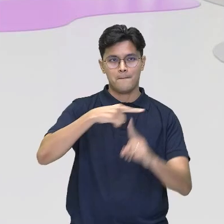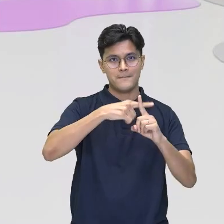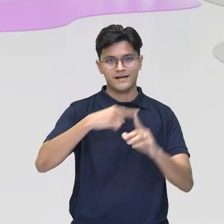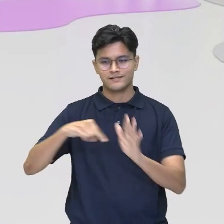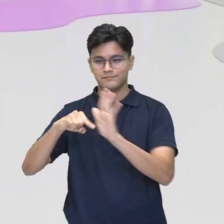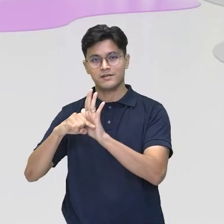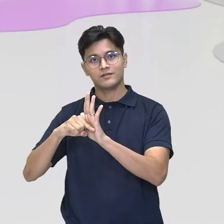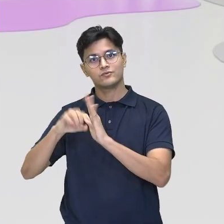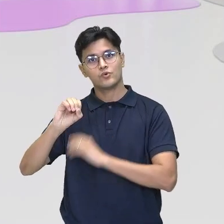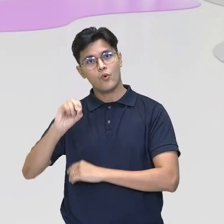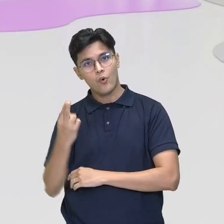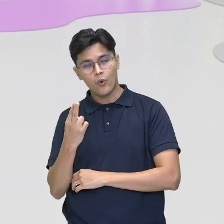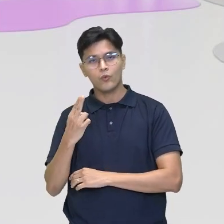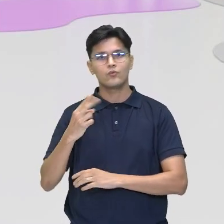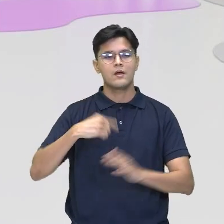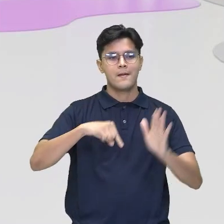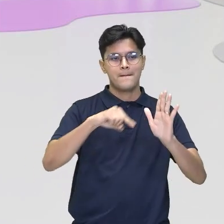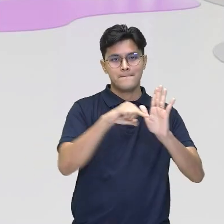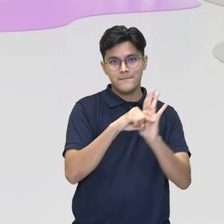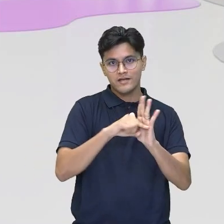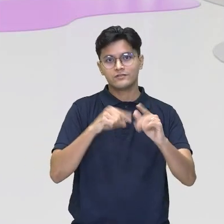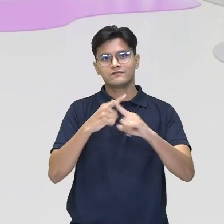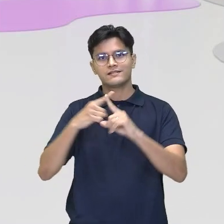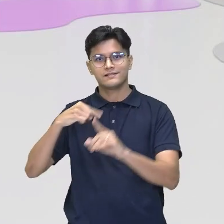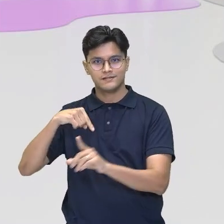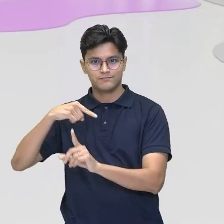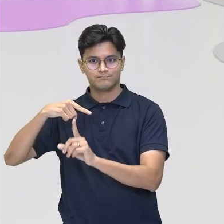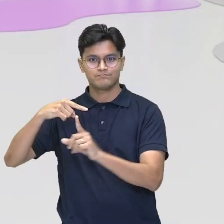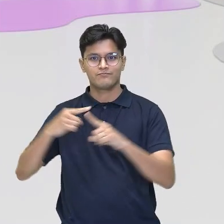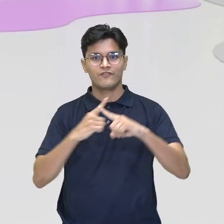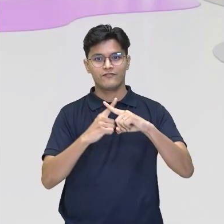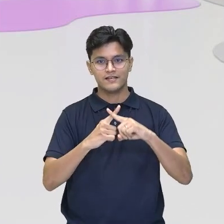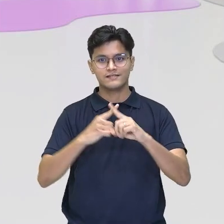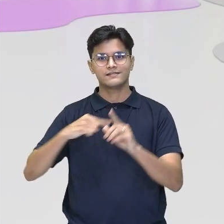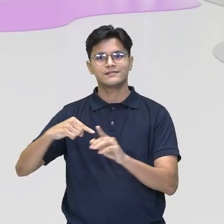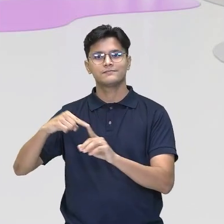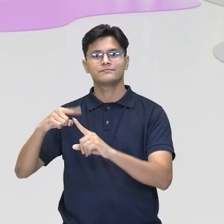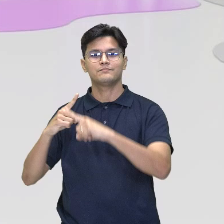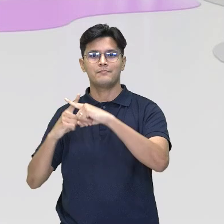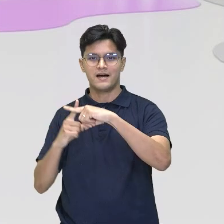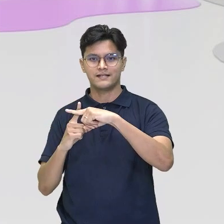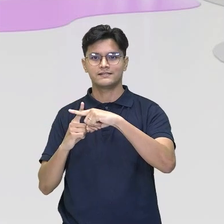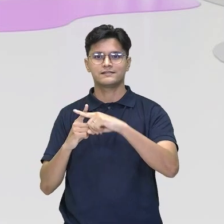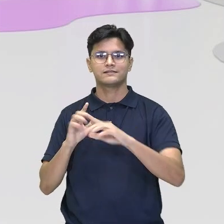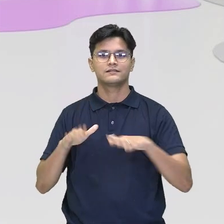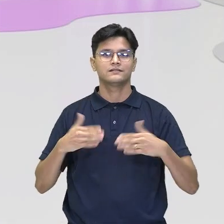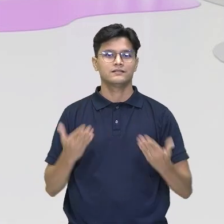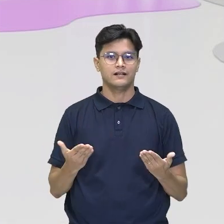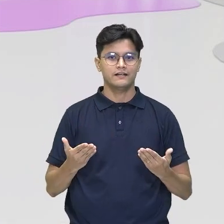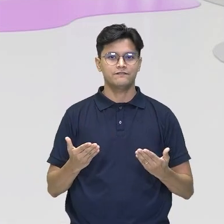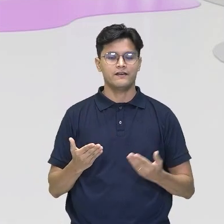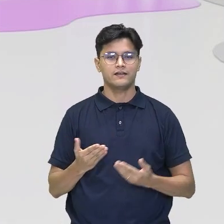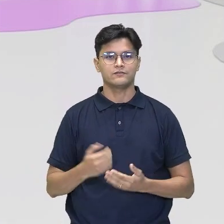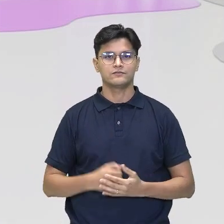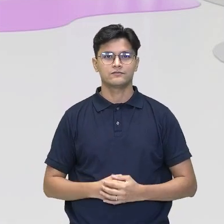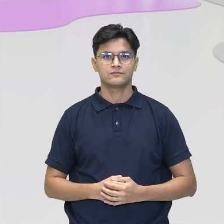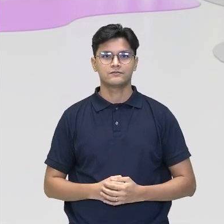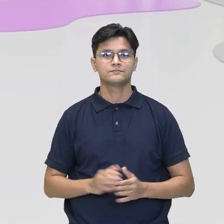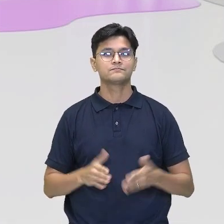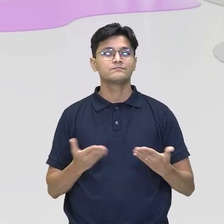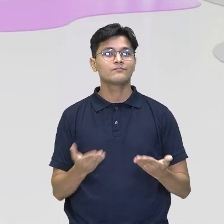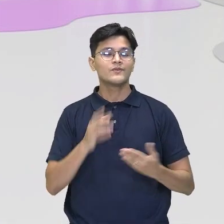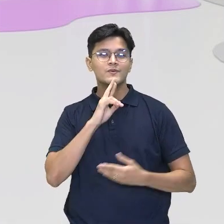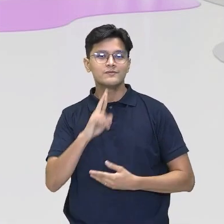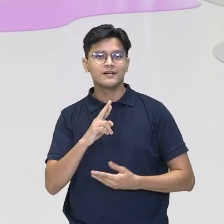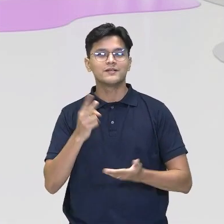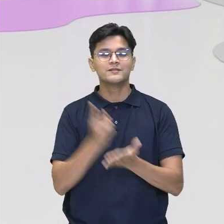número negativo, o resultado vai ser negativo. E quando a gente multiplicar um número negativo por um número positivo, o resultado também vai